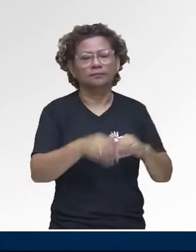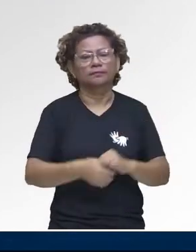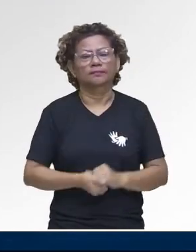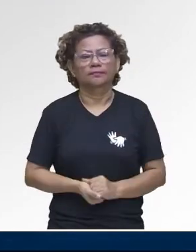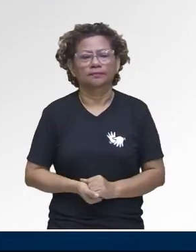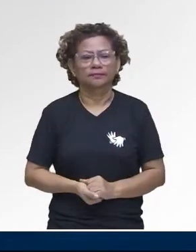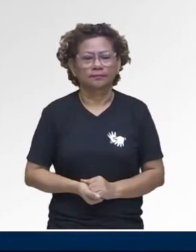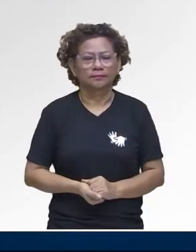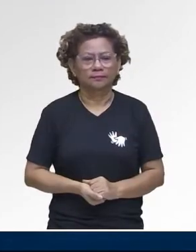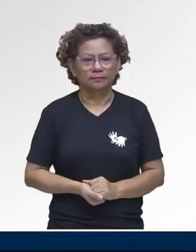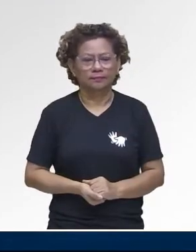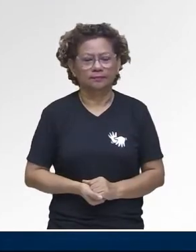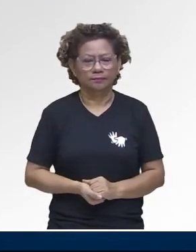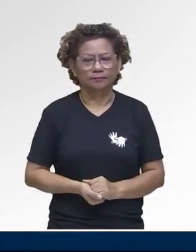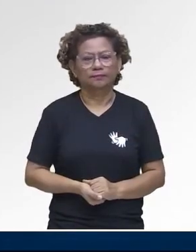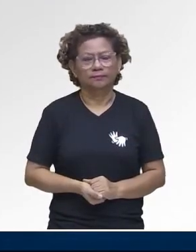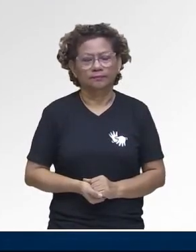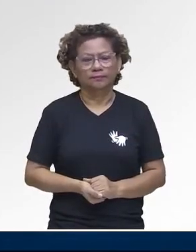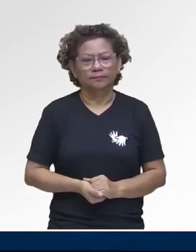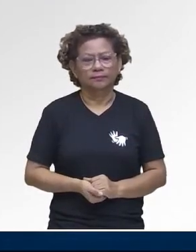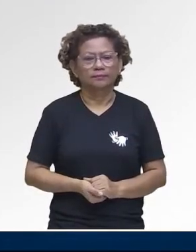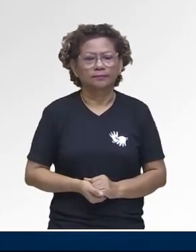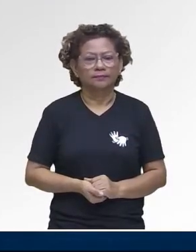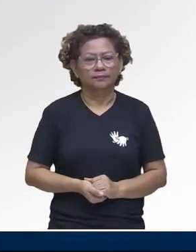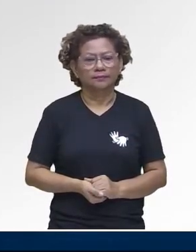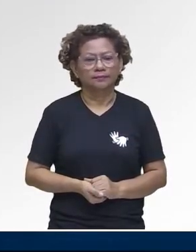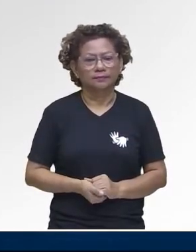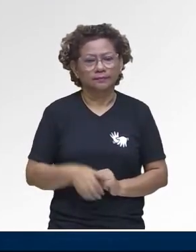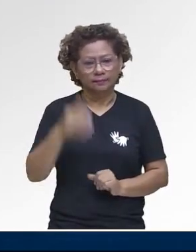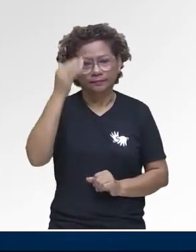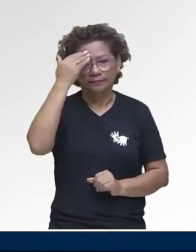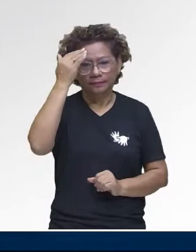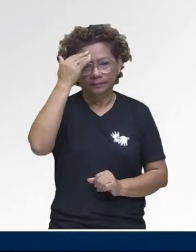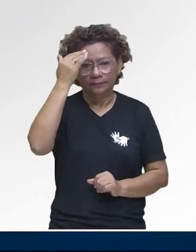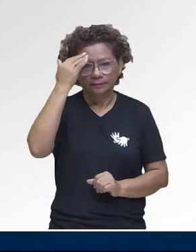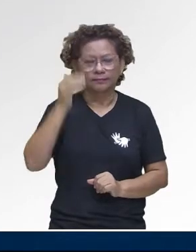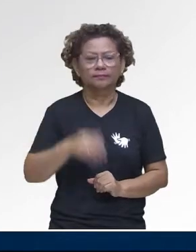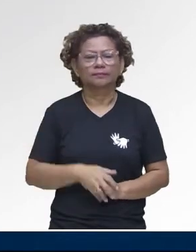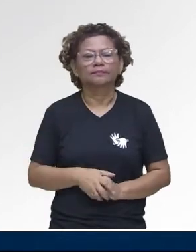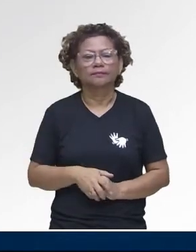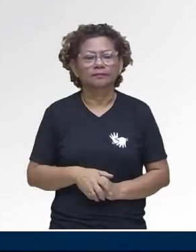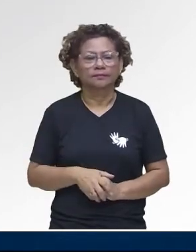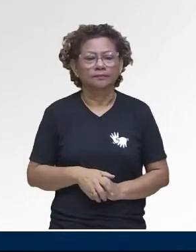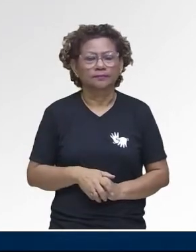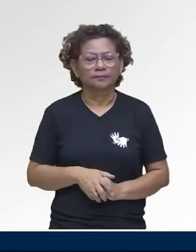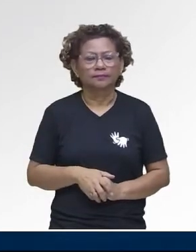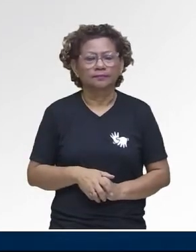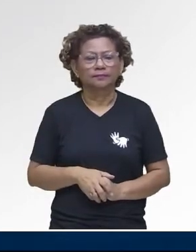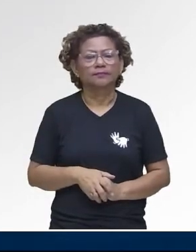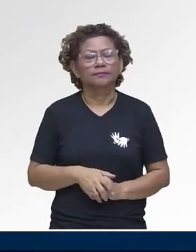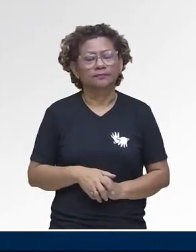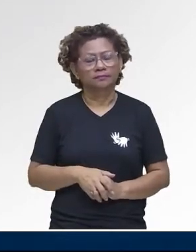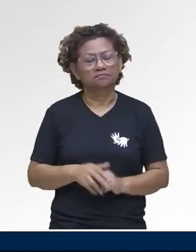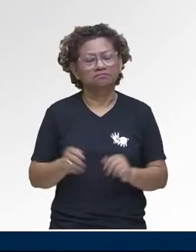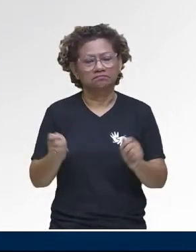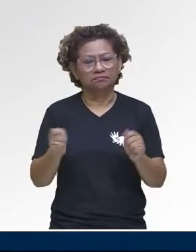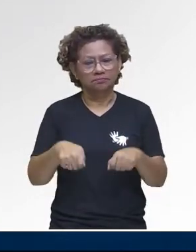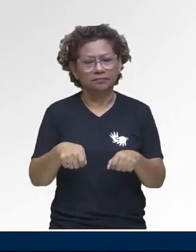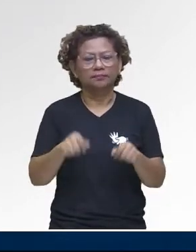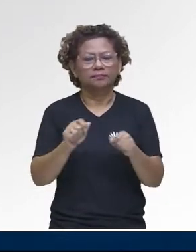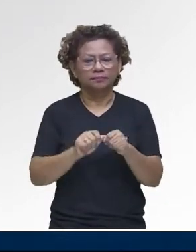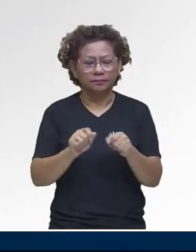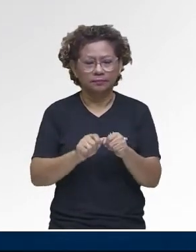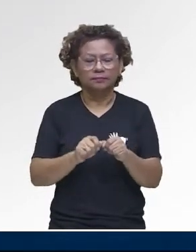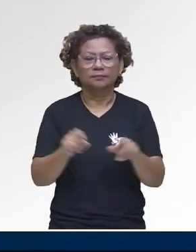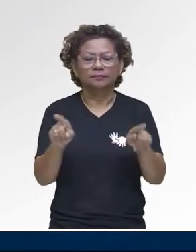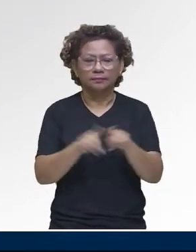caminhar 2 casas decimais. Então, justamente aqui. Então, há essas duas possibilidades da gente transformar